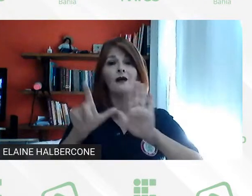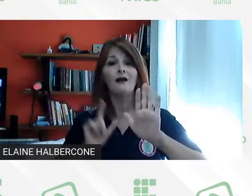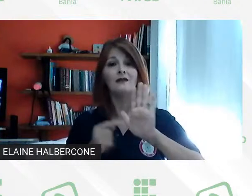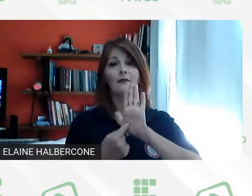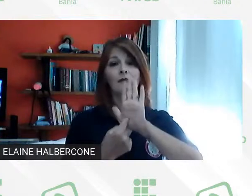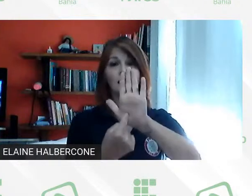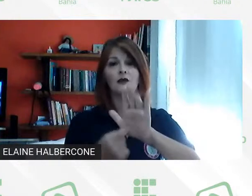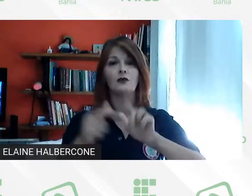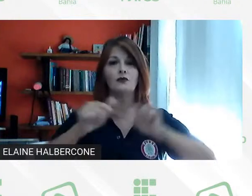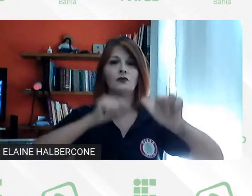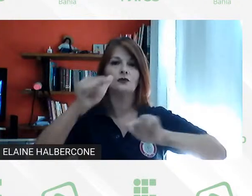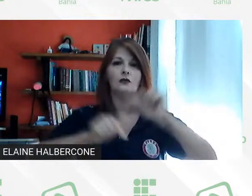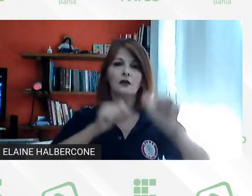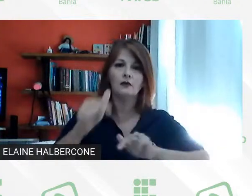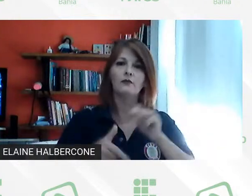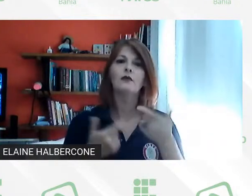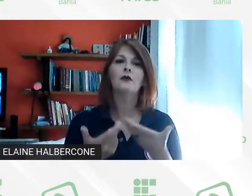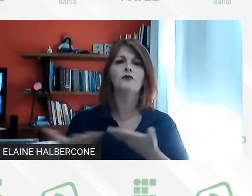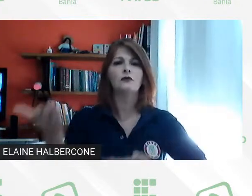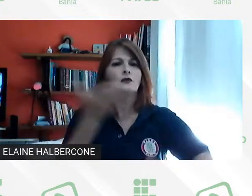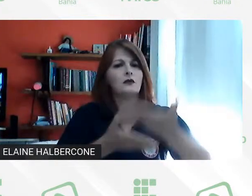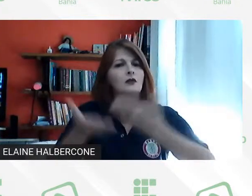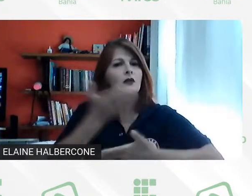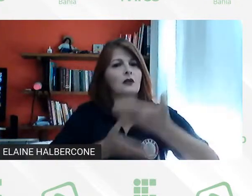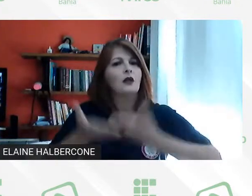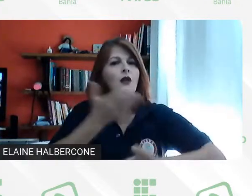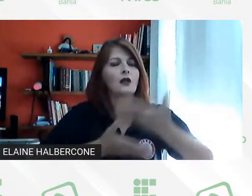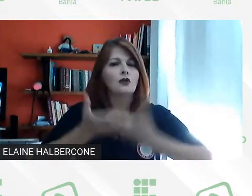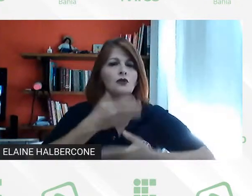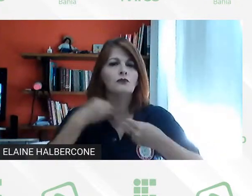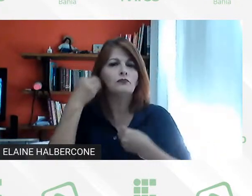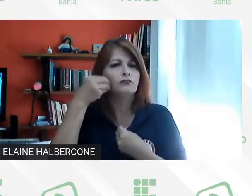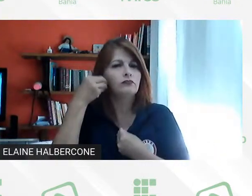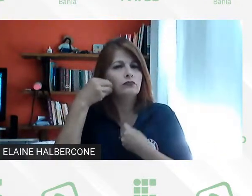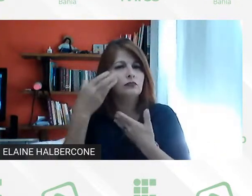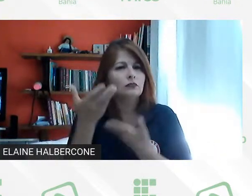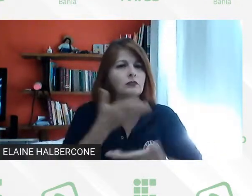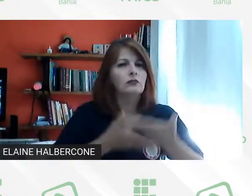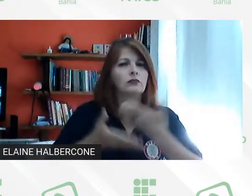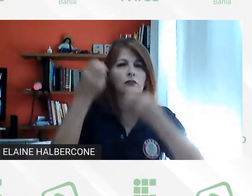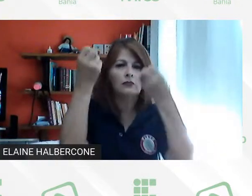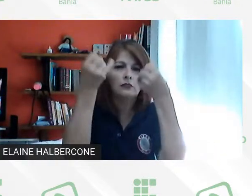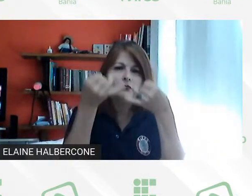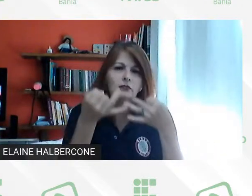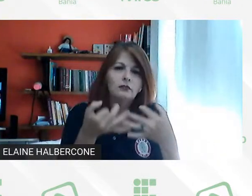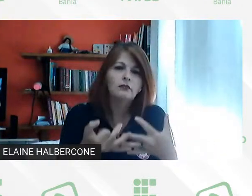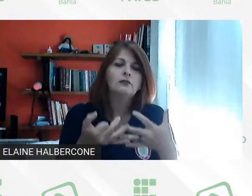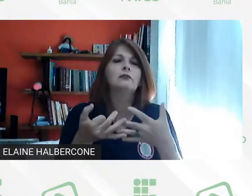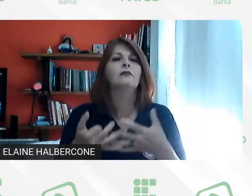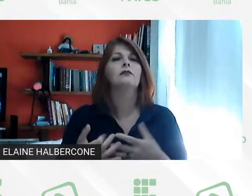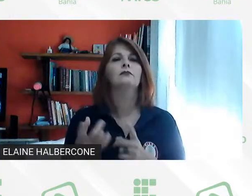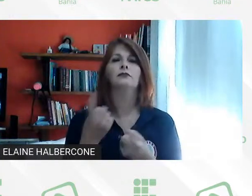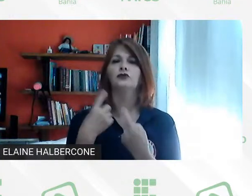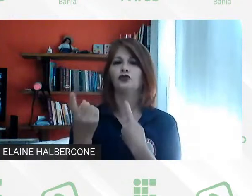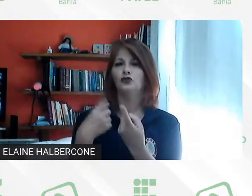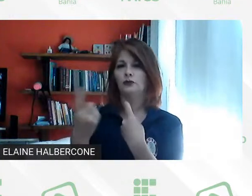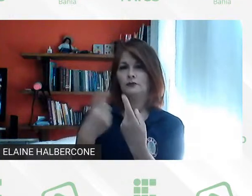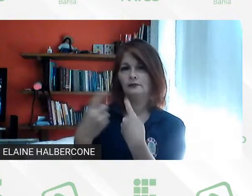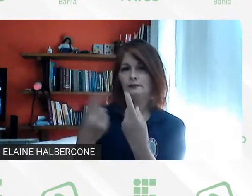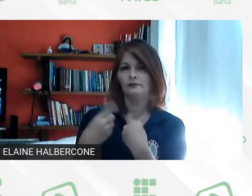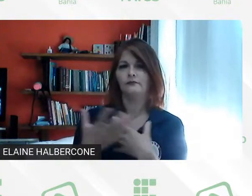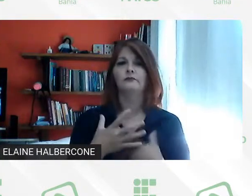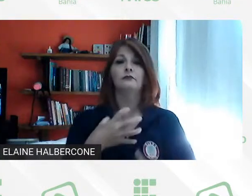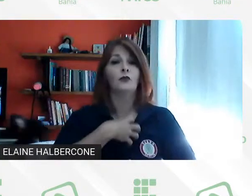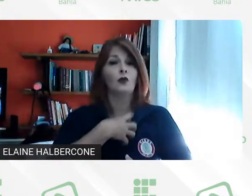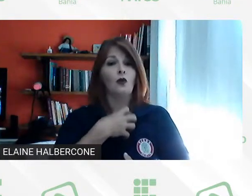trabalhos estarão interagindo aqui conosco no sentido de dialogarem de forma